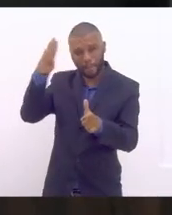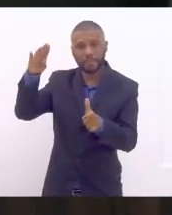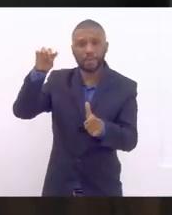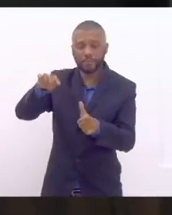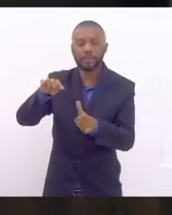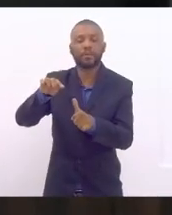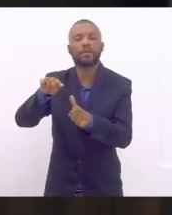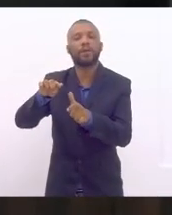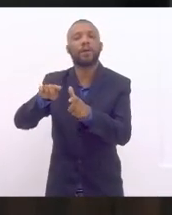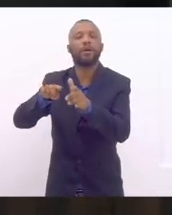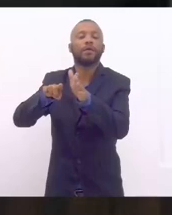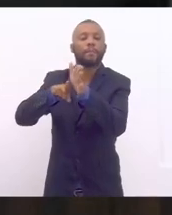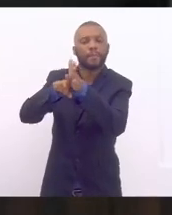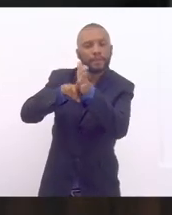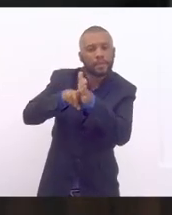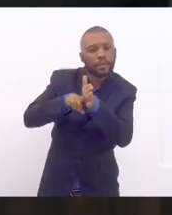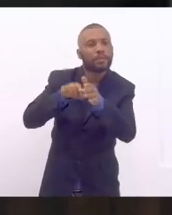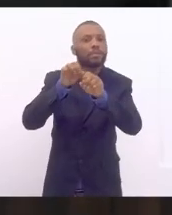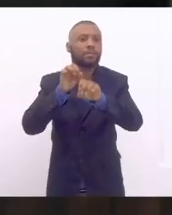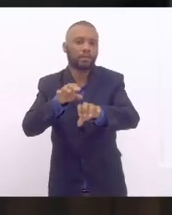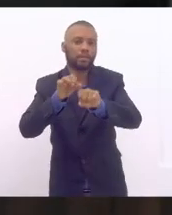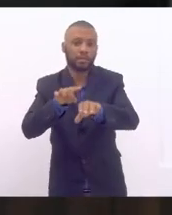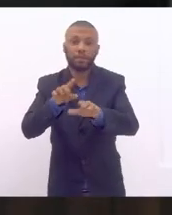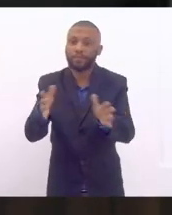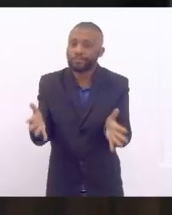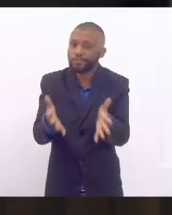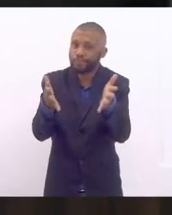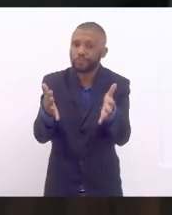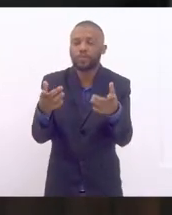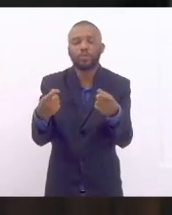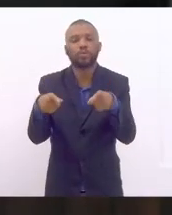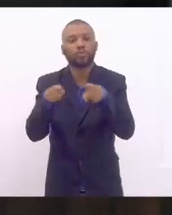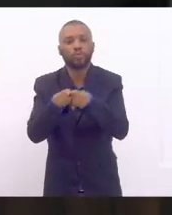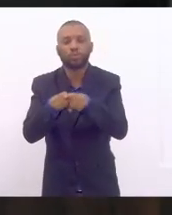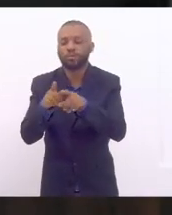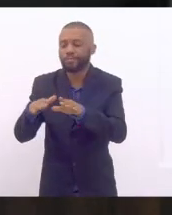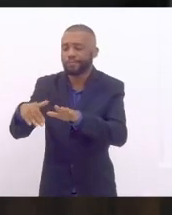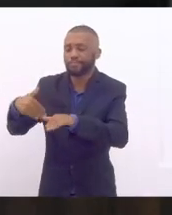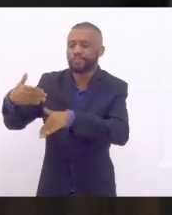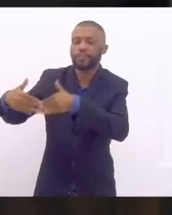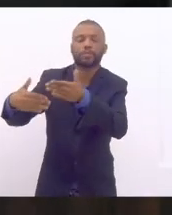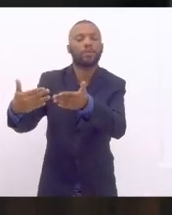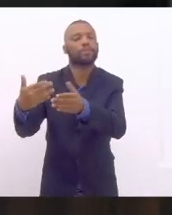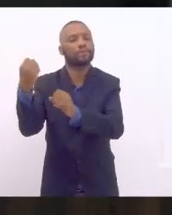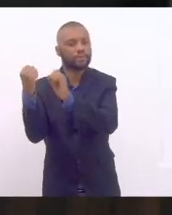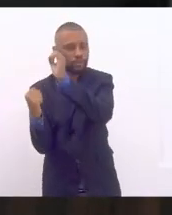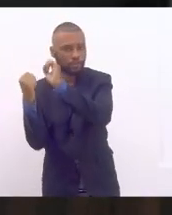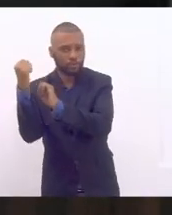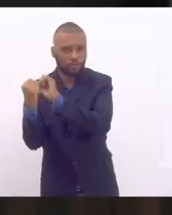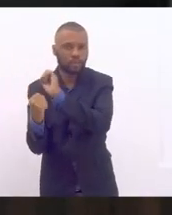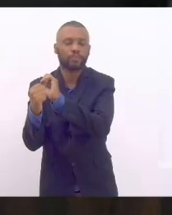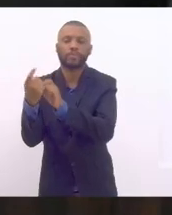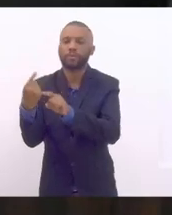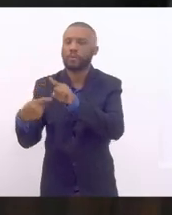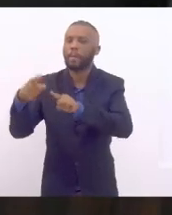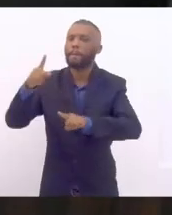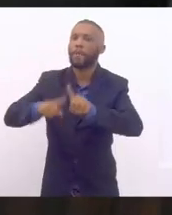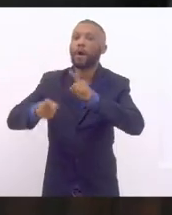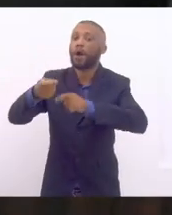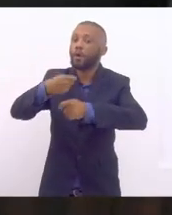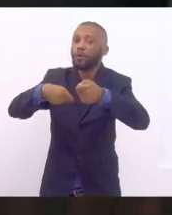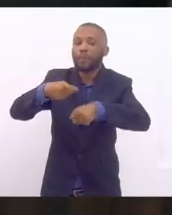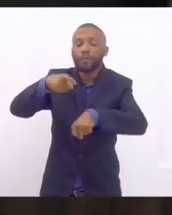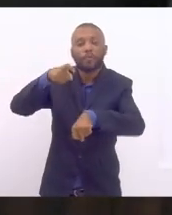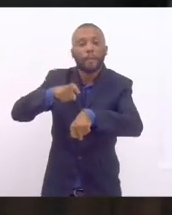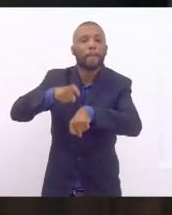elas são motor propulsor junto com a reindustrialização da Inovação e da retomada do crescimento econômico neste